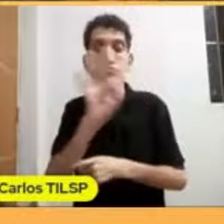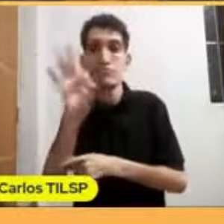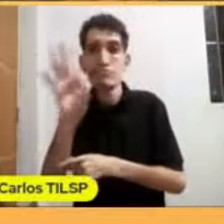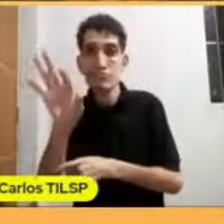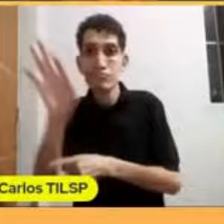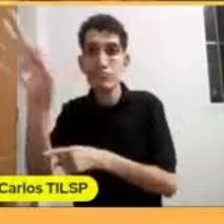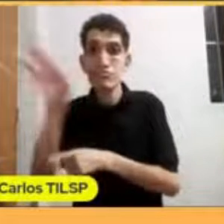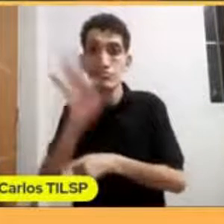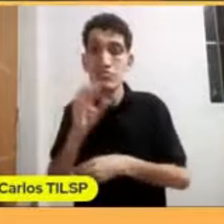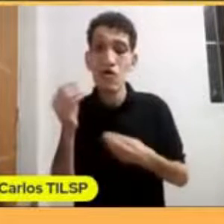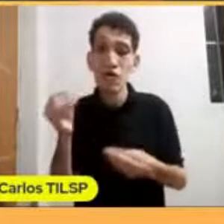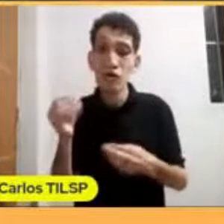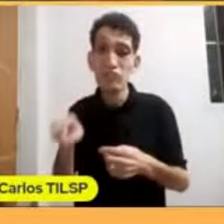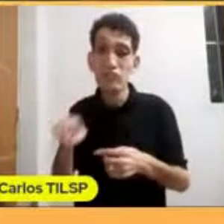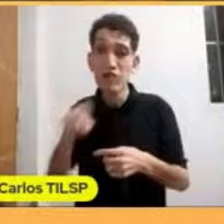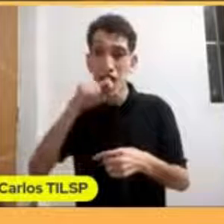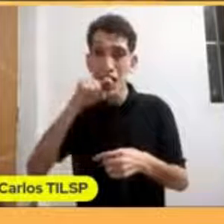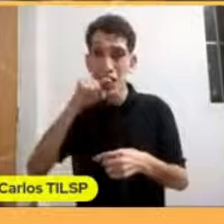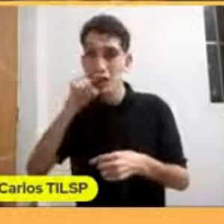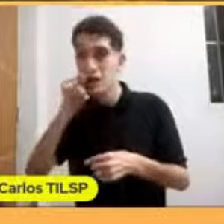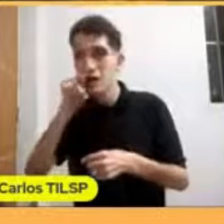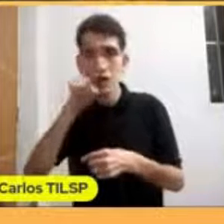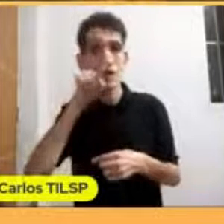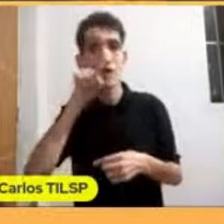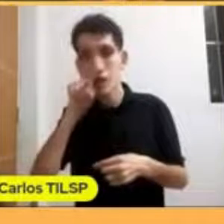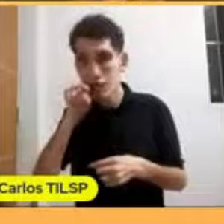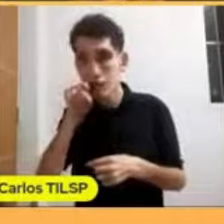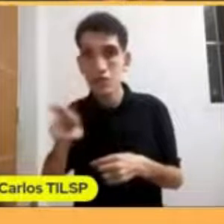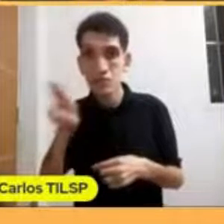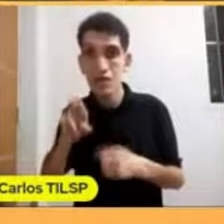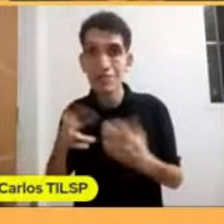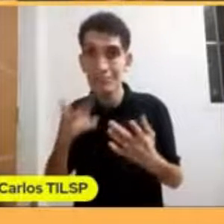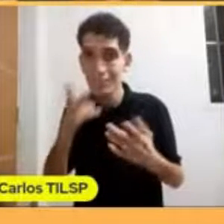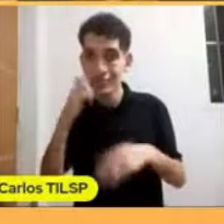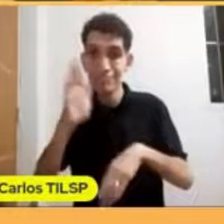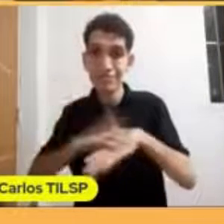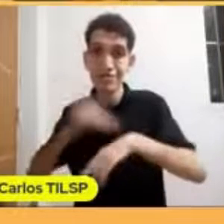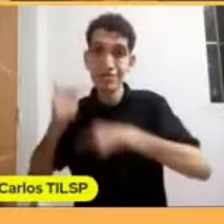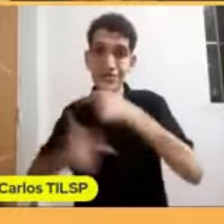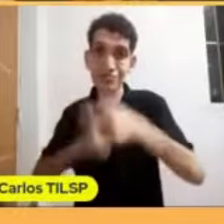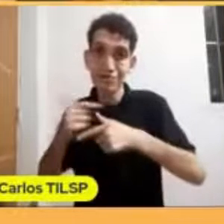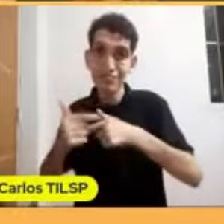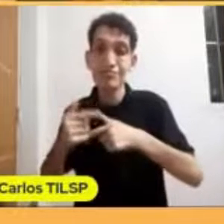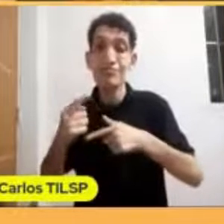criando, se eu já saber como que algumas pessoas utilizam, eu vou ter